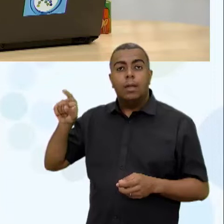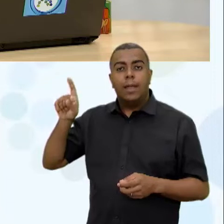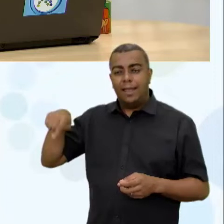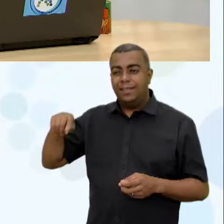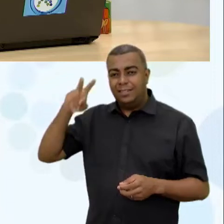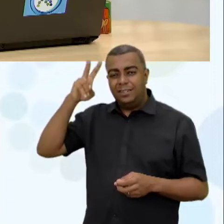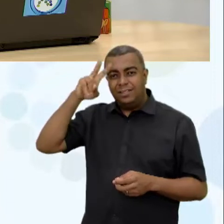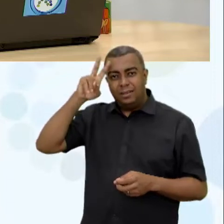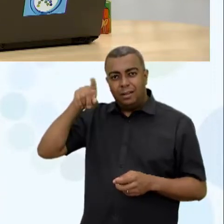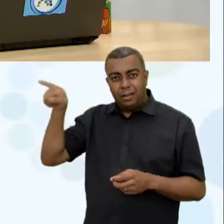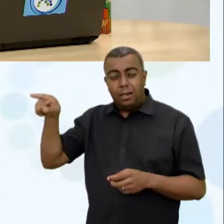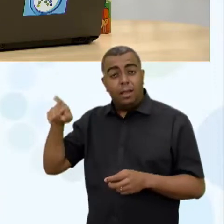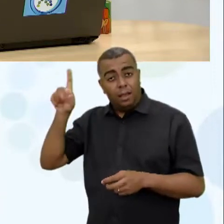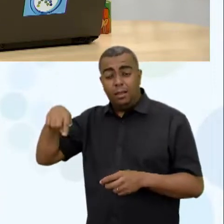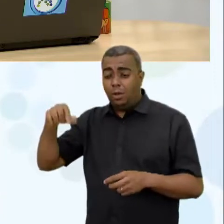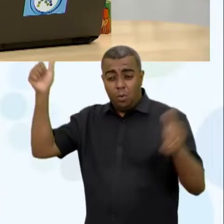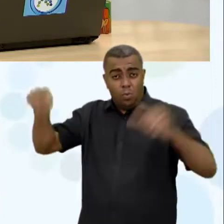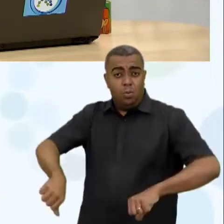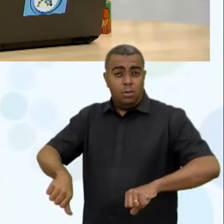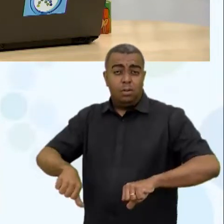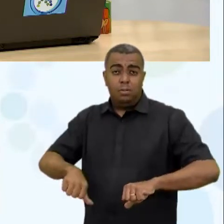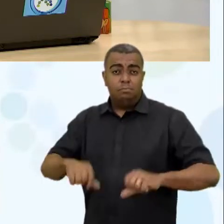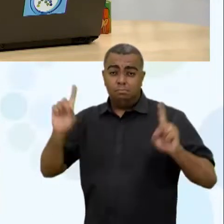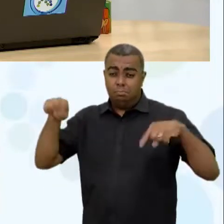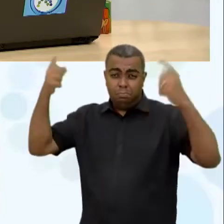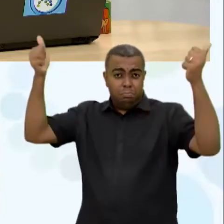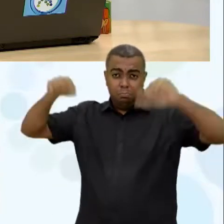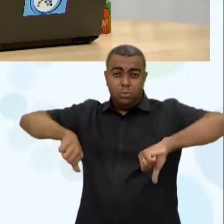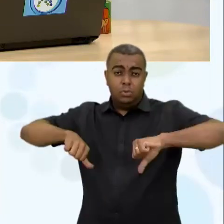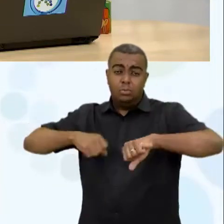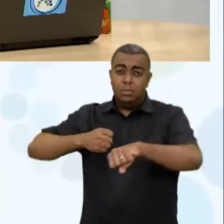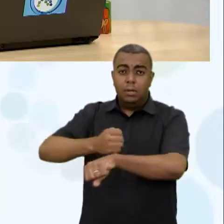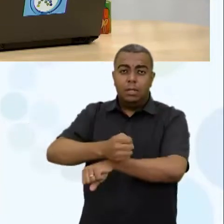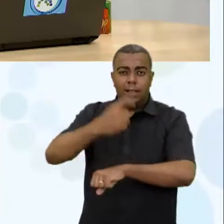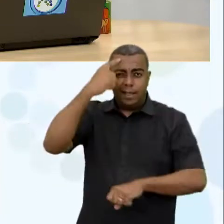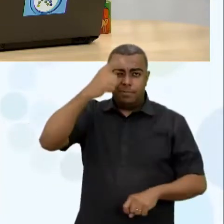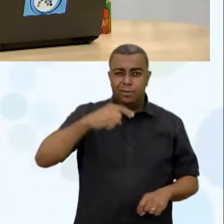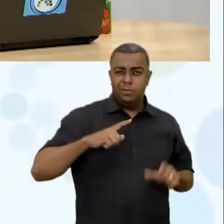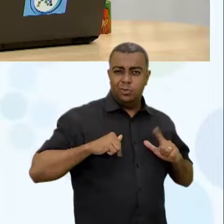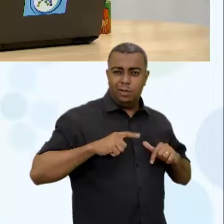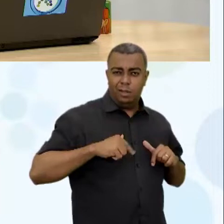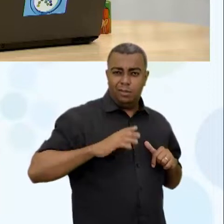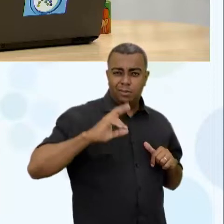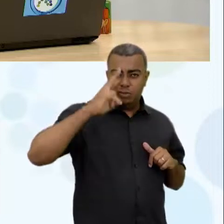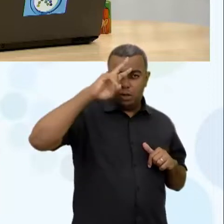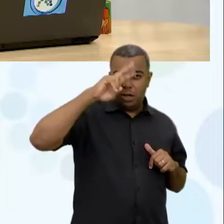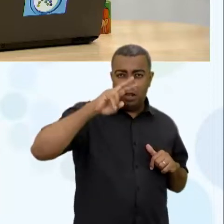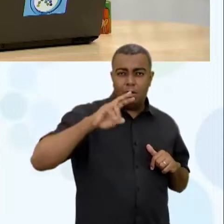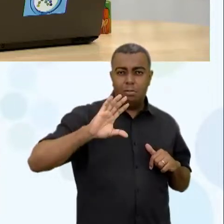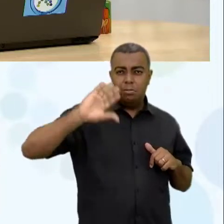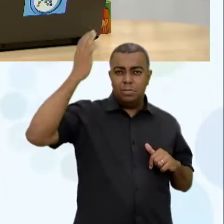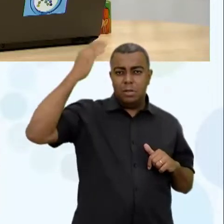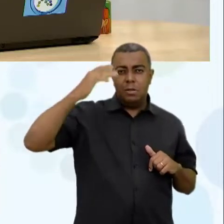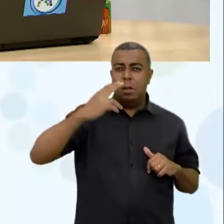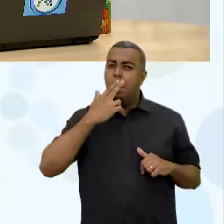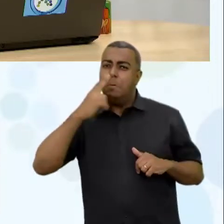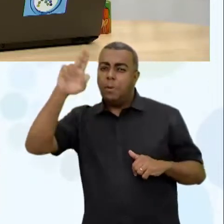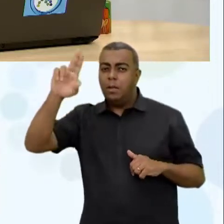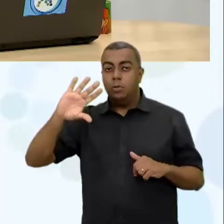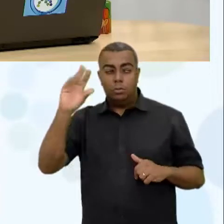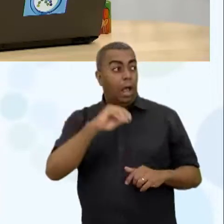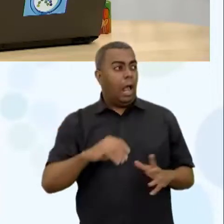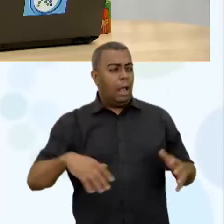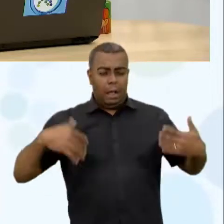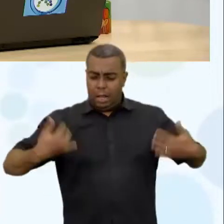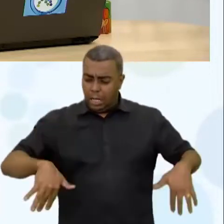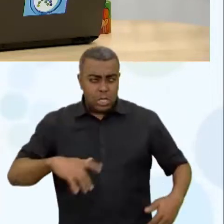tragédia, como a gente fala, por exemplo, do Holocausto dos judeus. Sim. Né? Quando a gente fala do Holocausto dos judeus, todo mundo fica muito perplexo e fala, nossa, que nunca mais se repita.